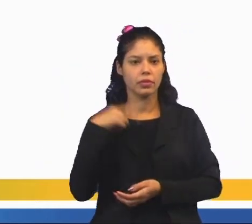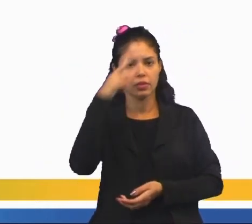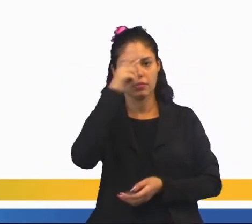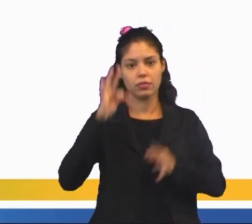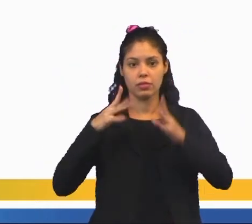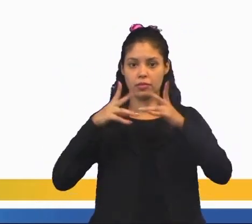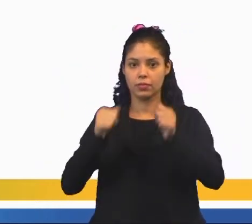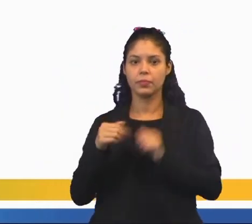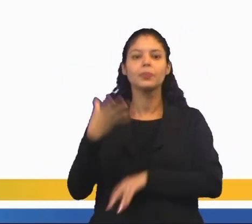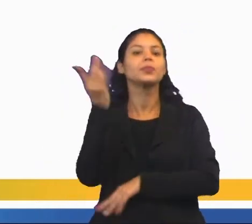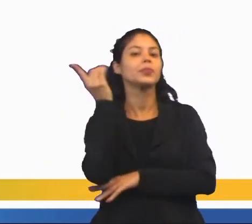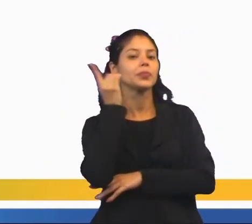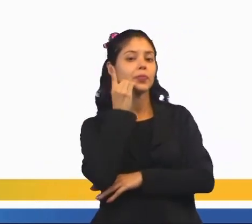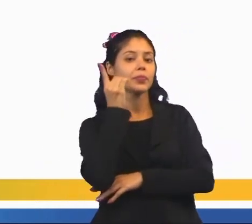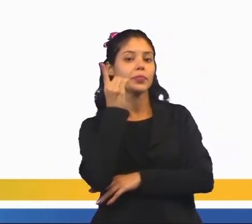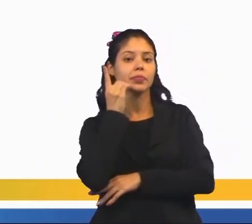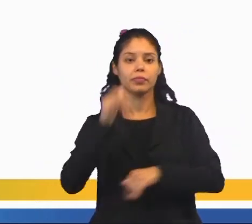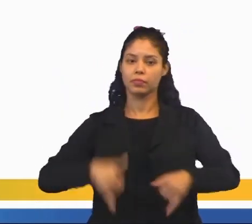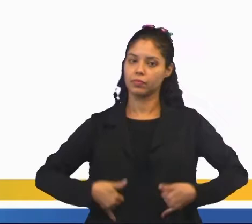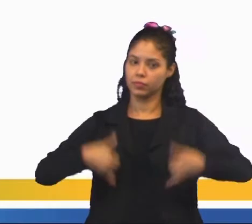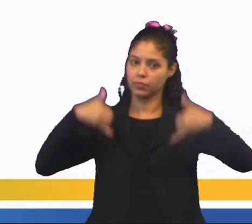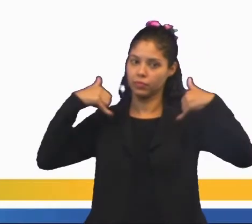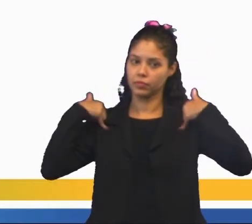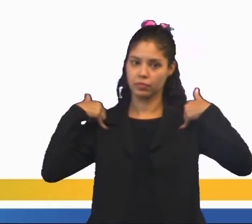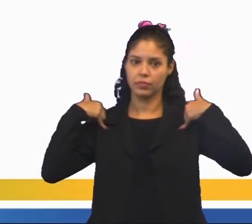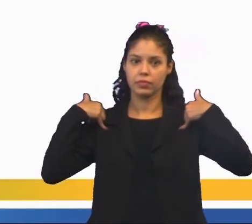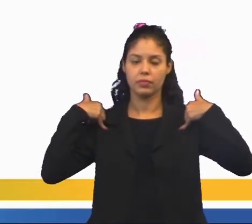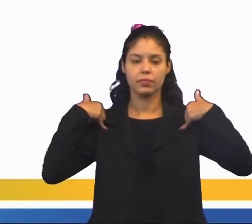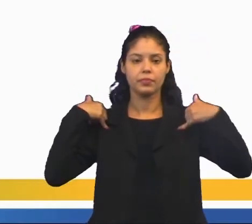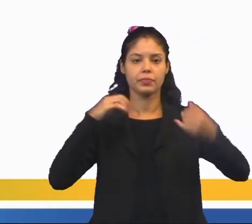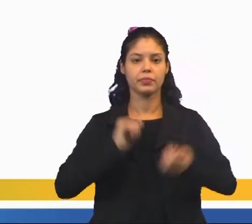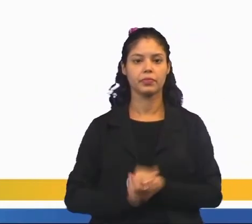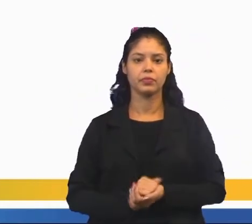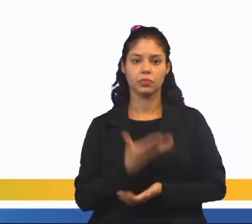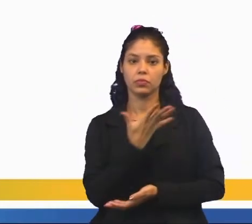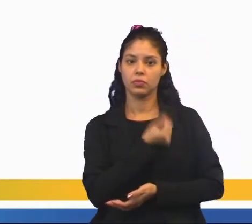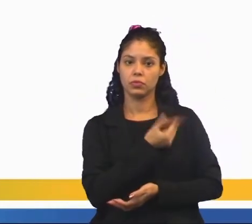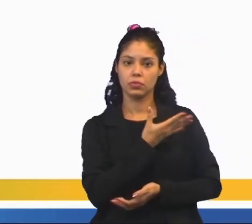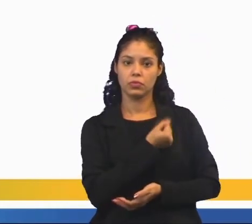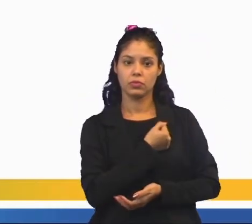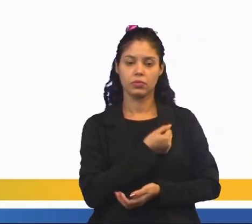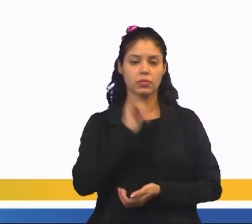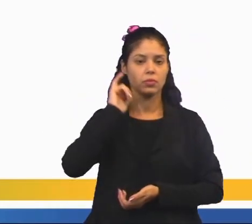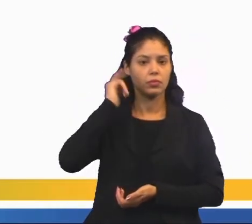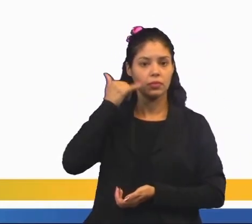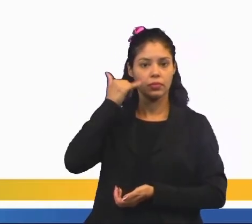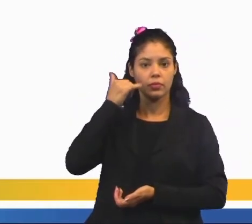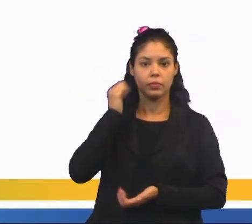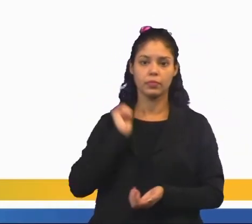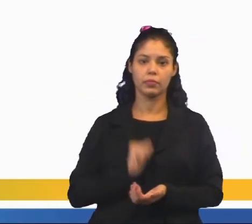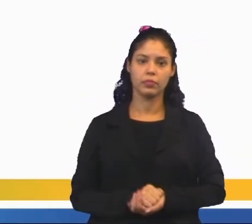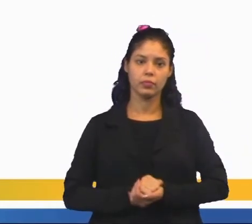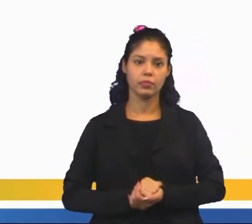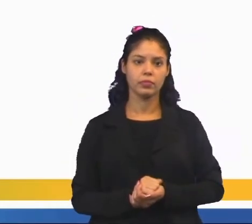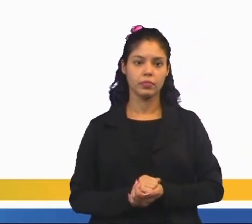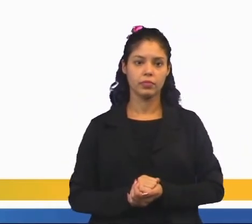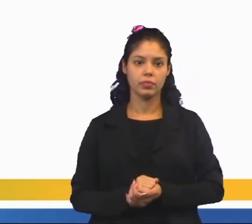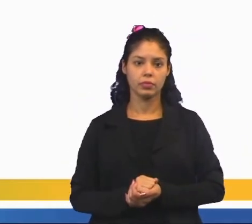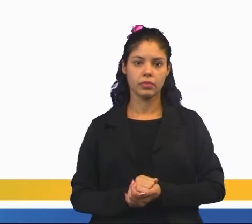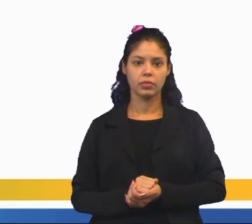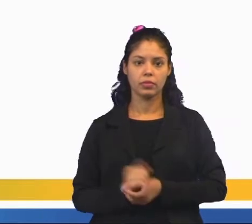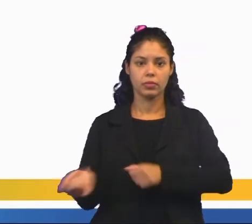Eu me lembro de tudo. Datas de aniversário, números de